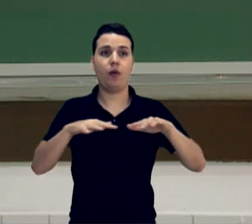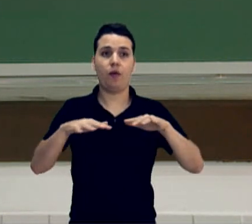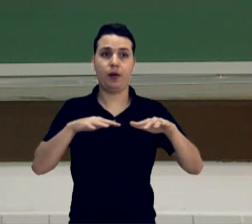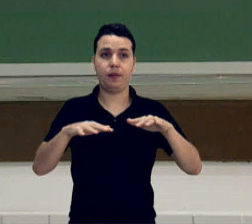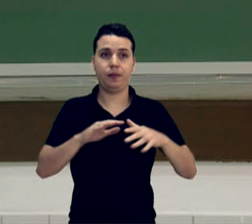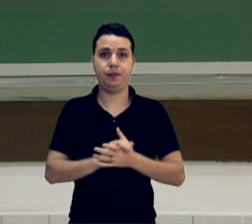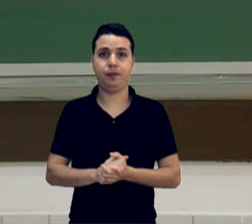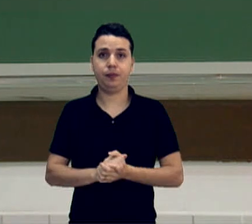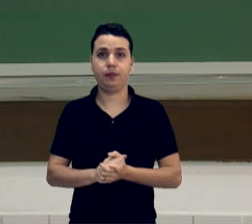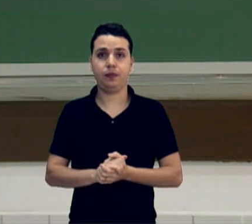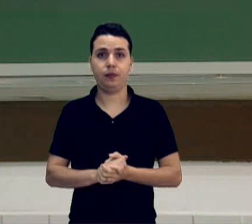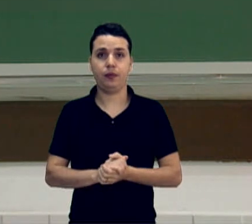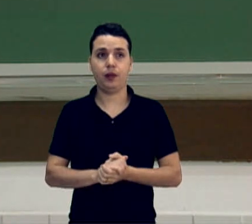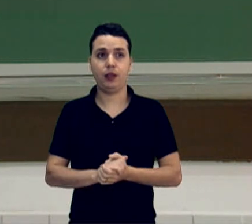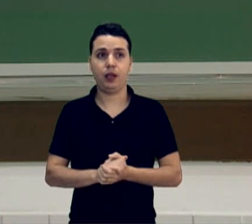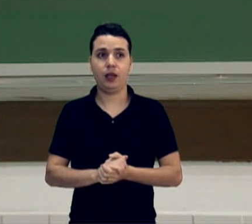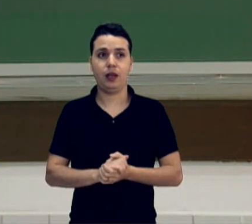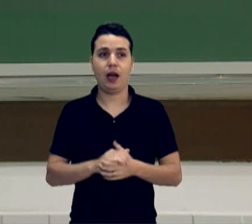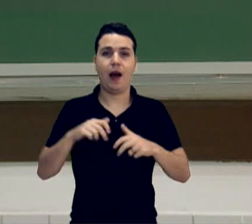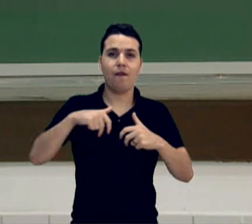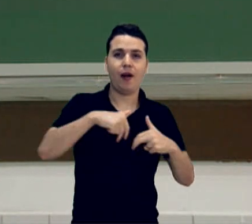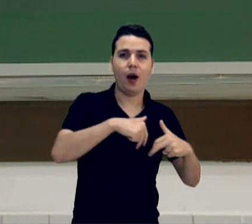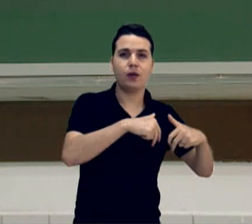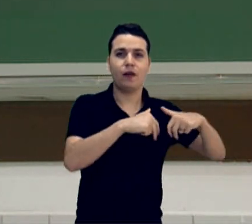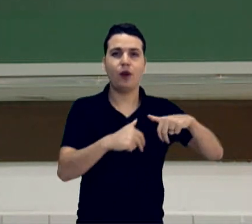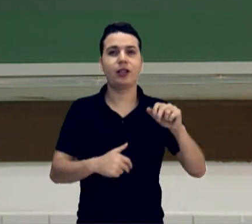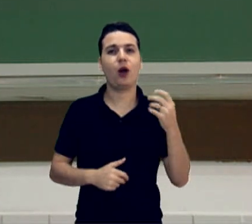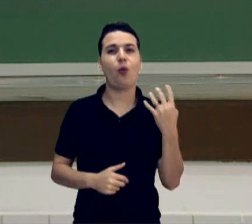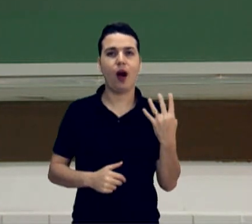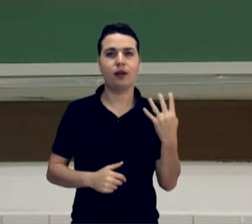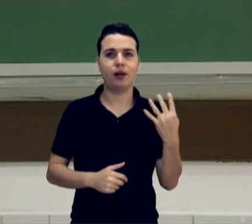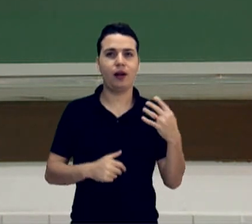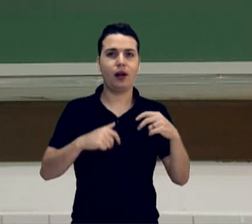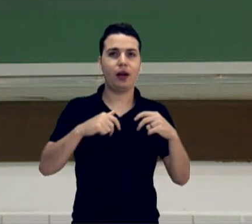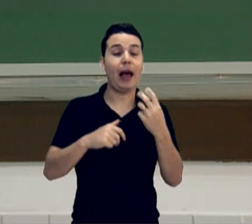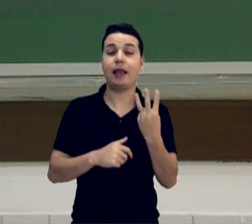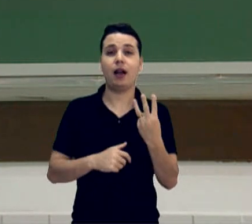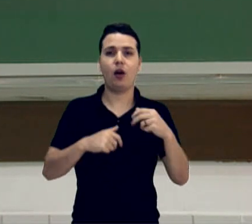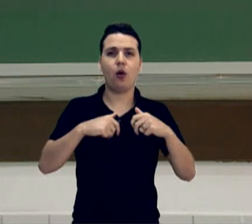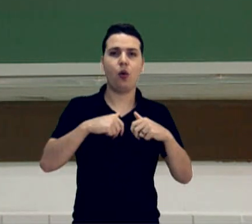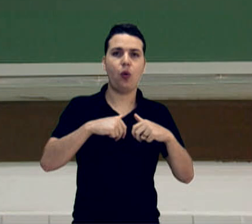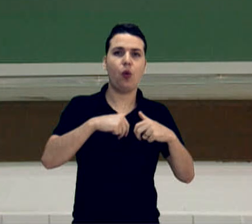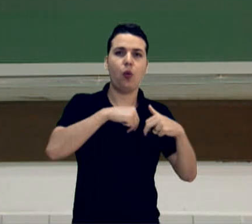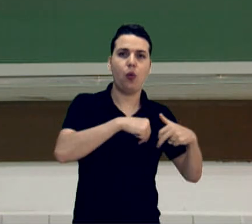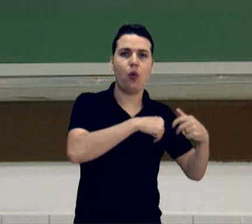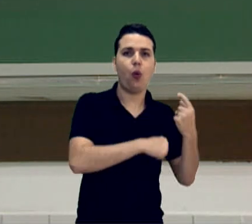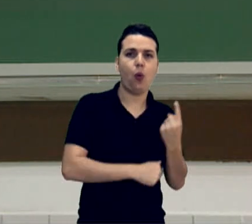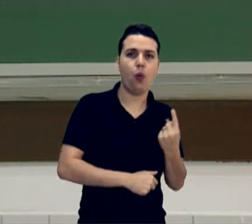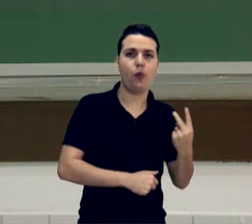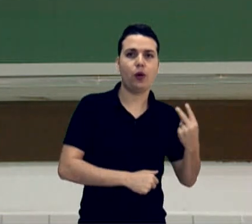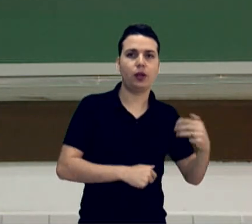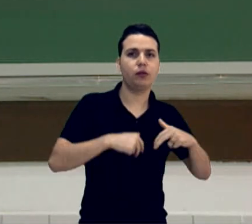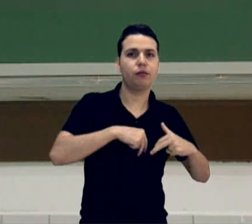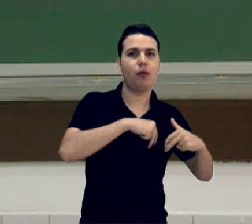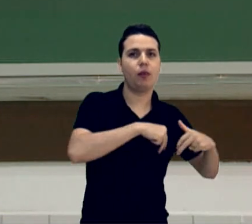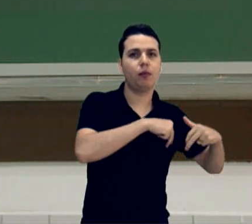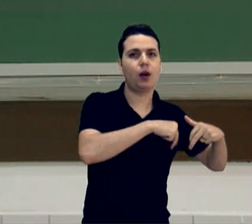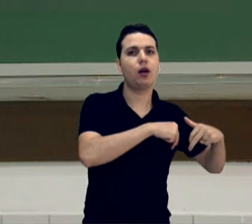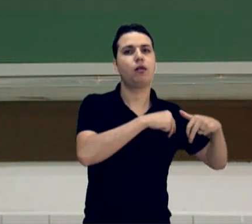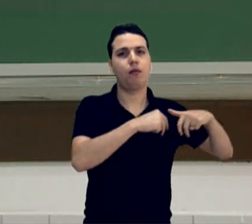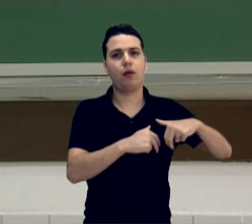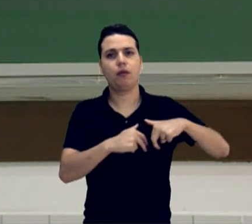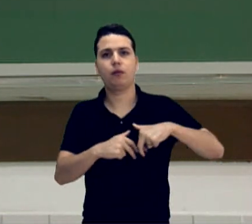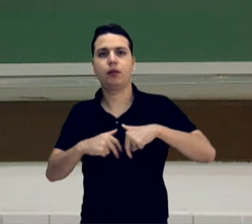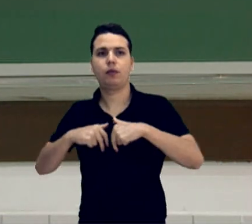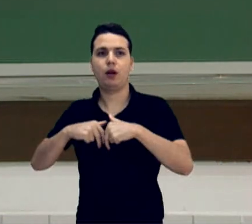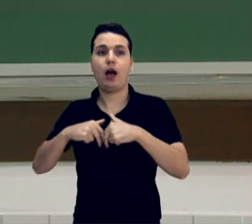gente chama de 2 e 2, porque são 2 para a esquerda, 2 para a direita. Então, vai variando desta